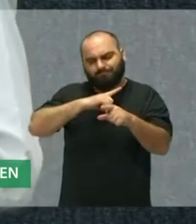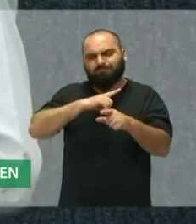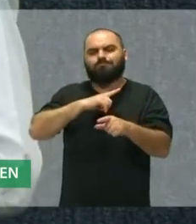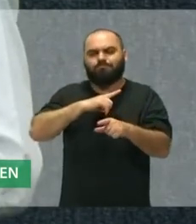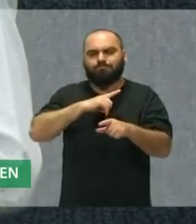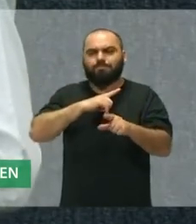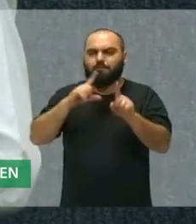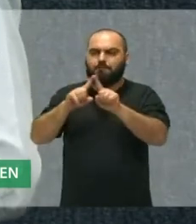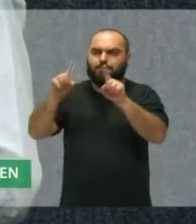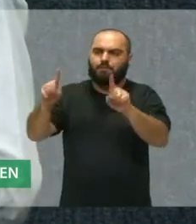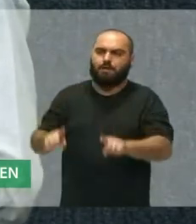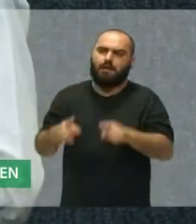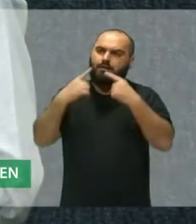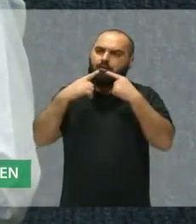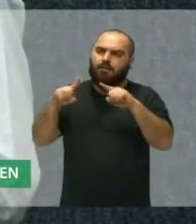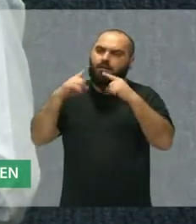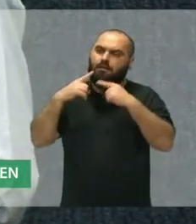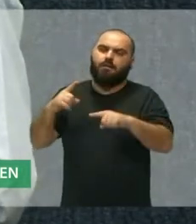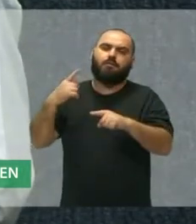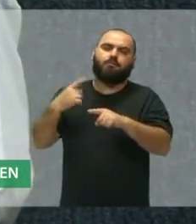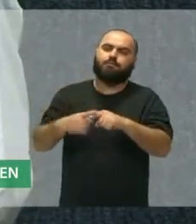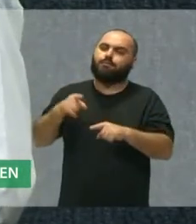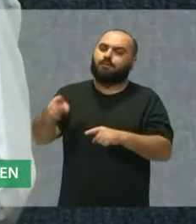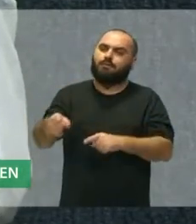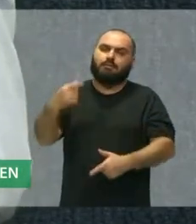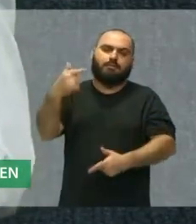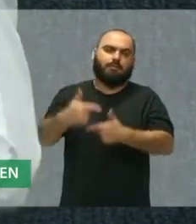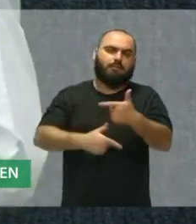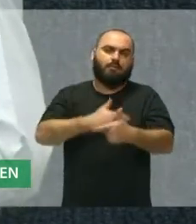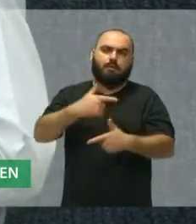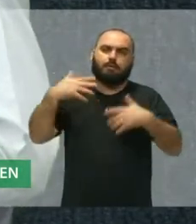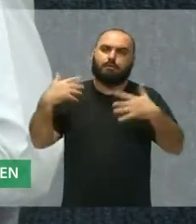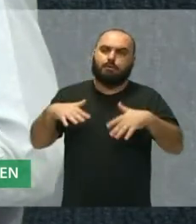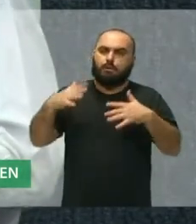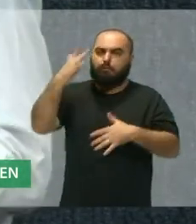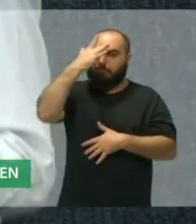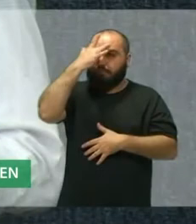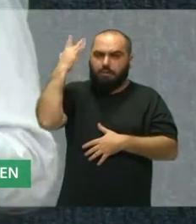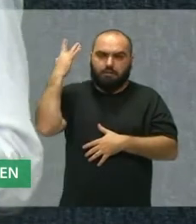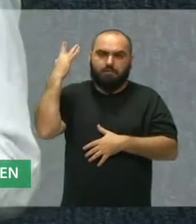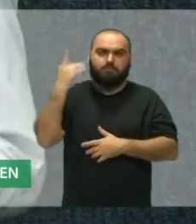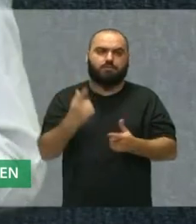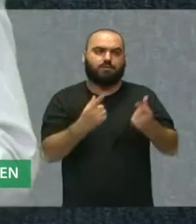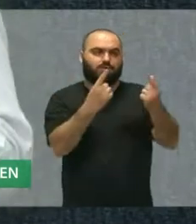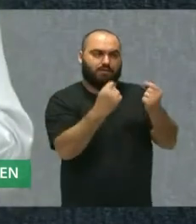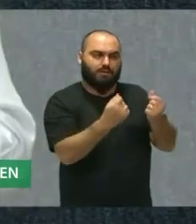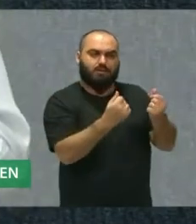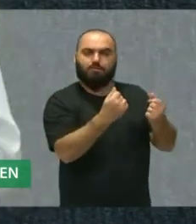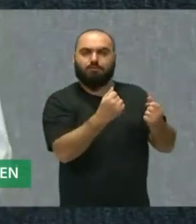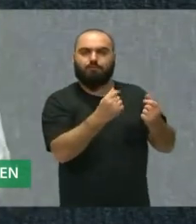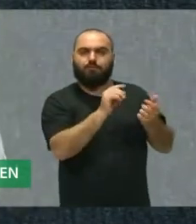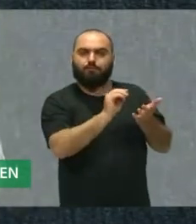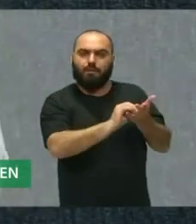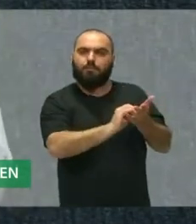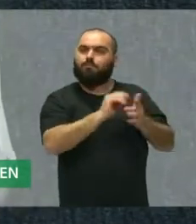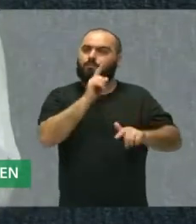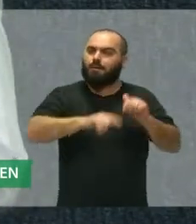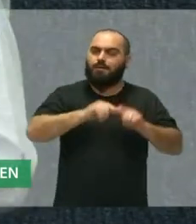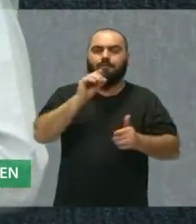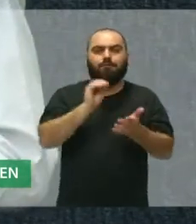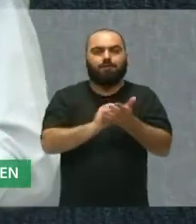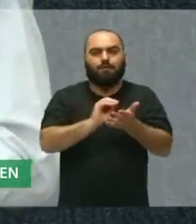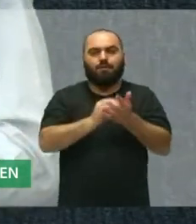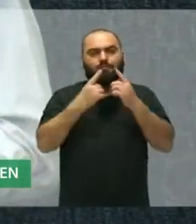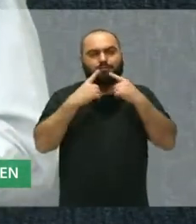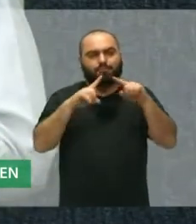dos colaboradores por causa disso, da demanda, alta demanda, e falta de recursos, falta de material, enfim, várias